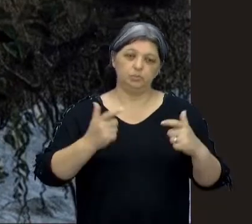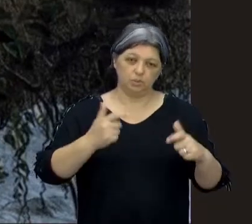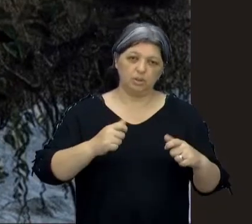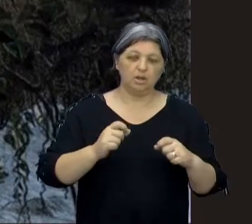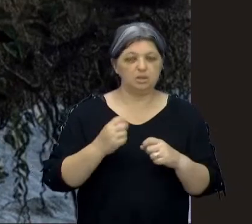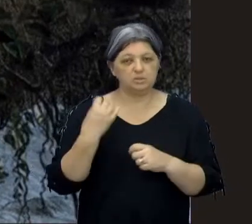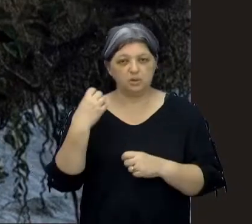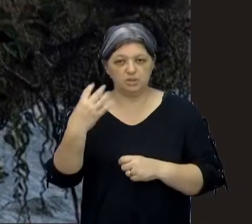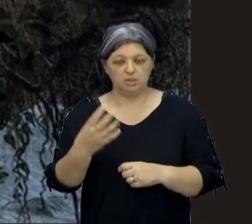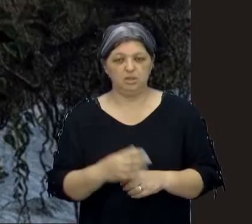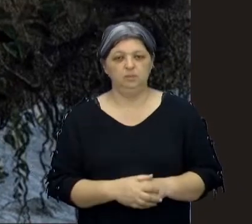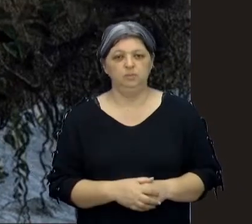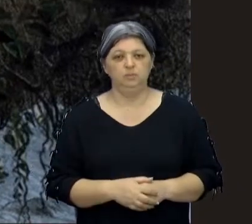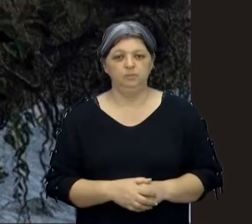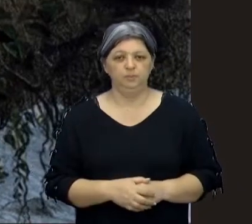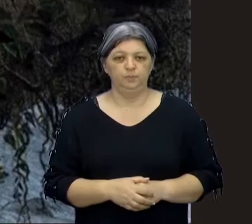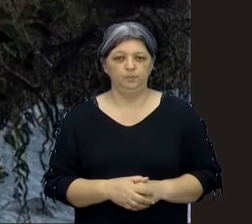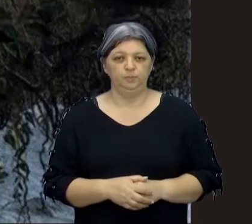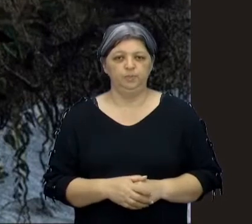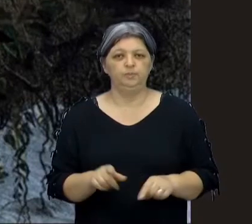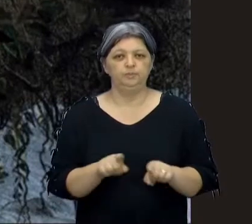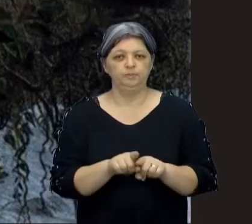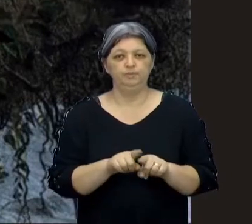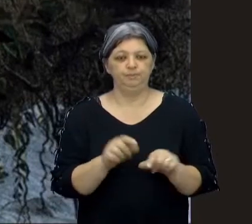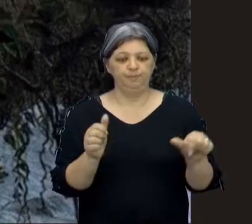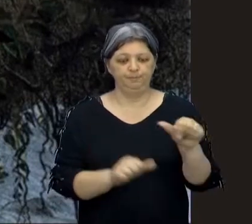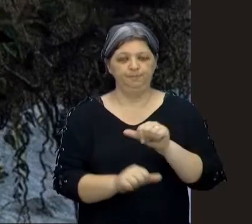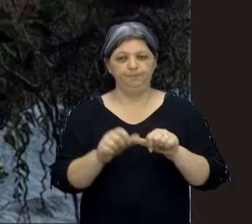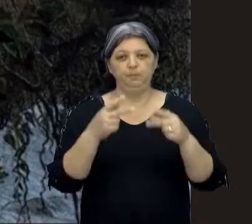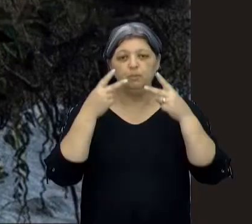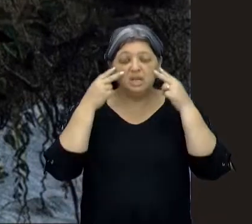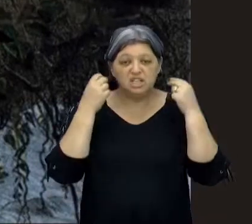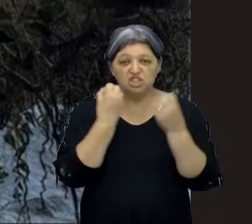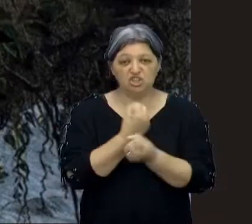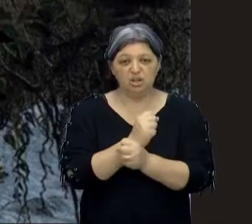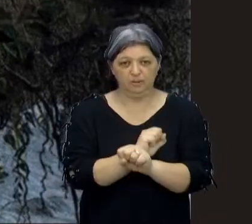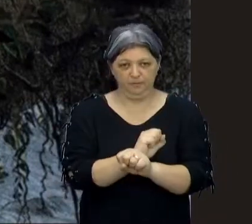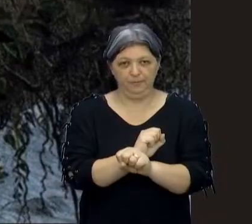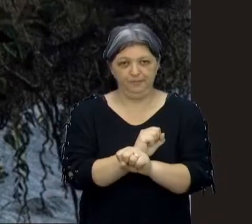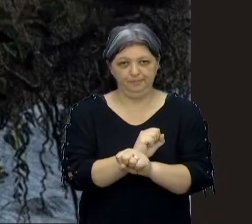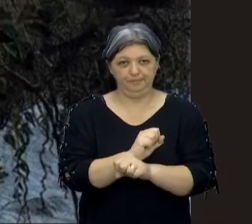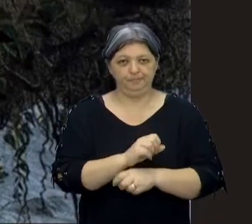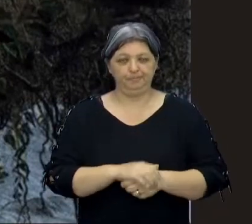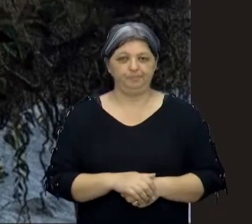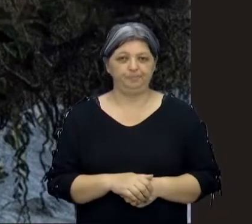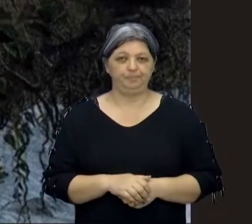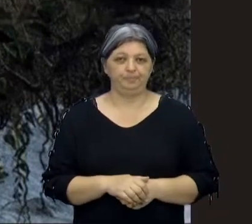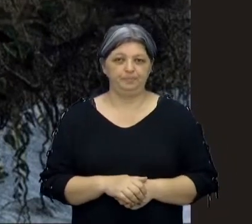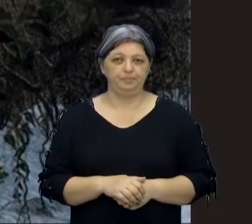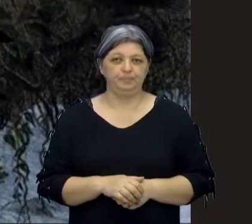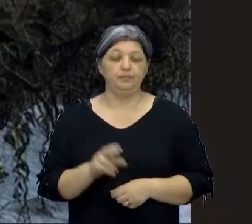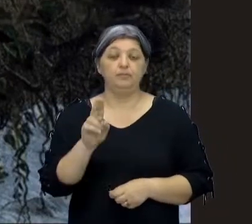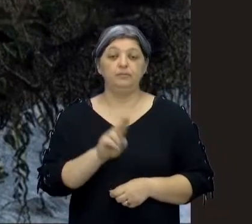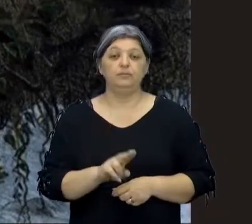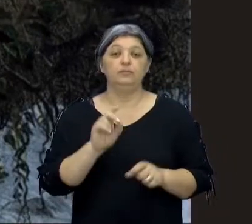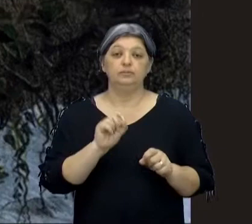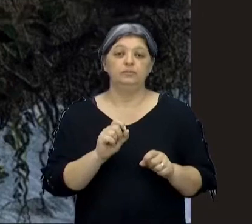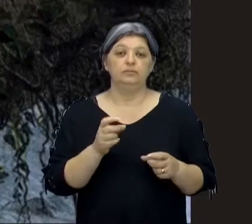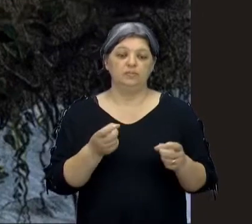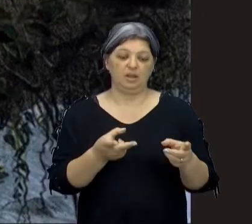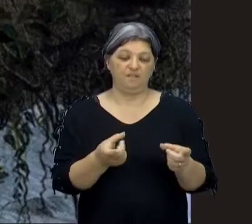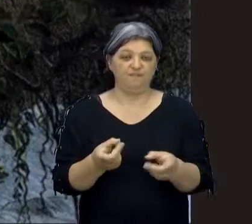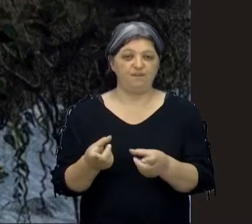saído e tornando a esses indígenas escravos na escravizando esses indígenas e utilizando eles aí